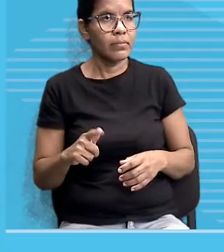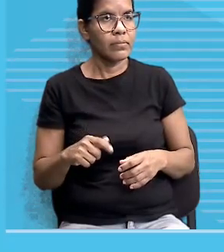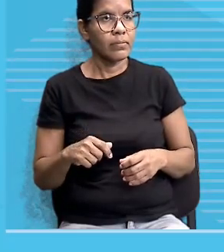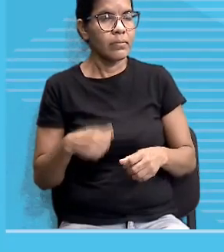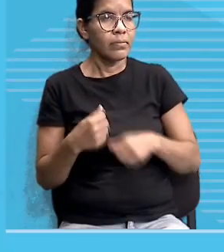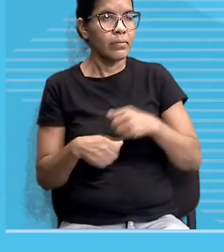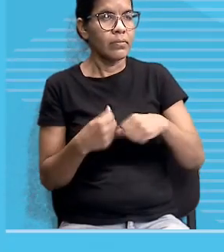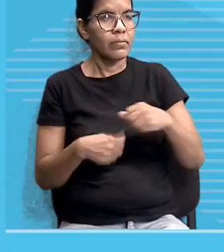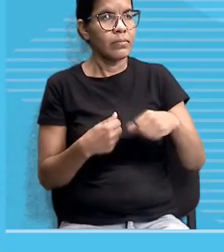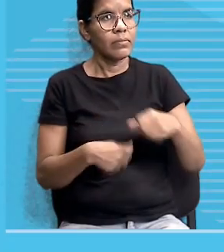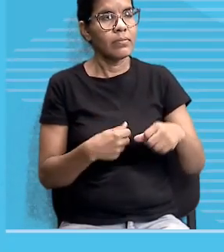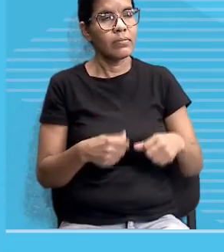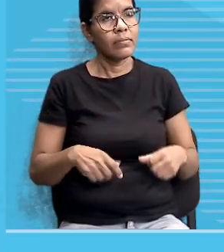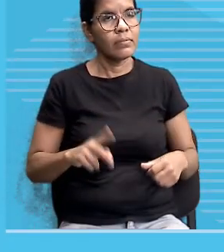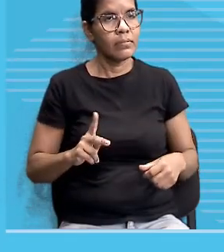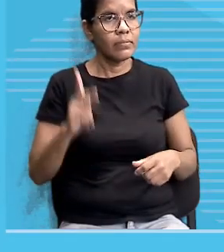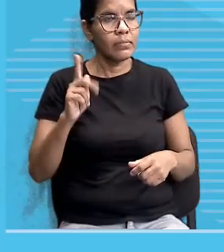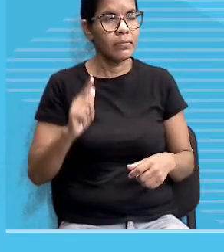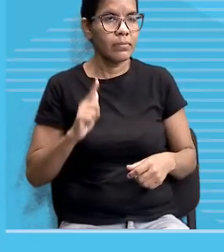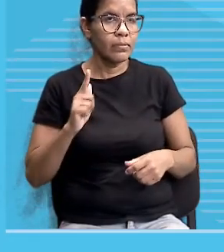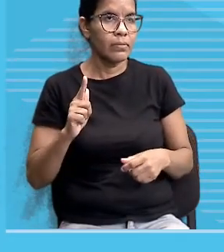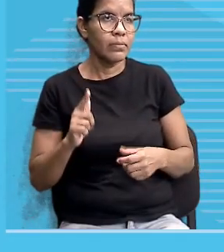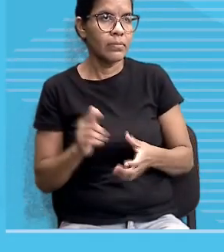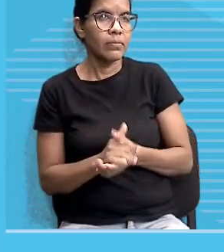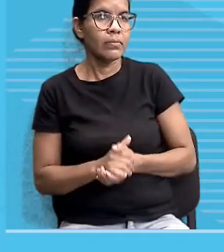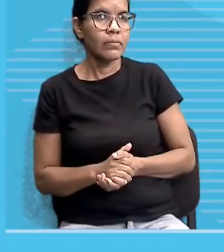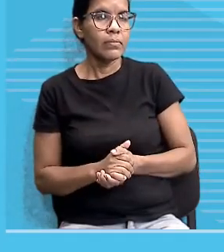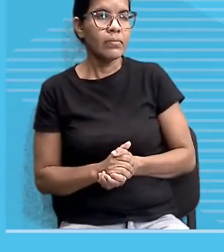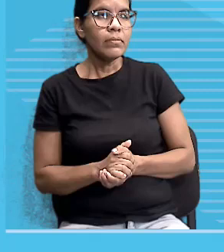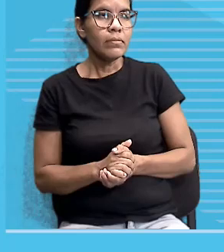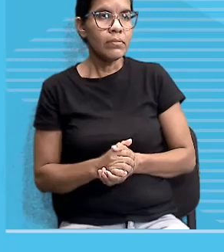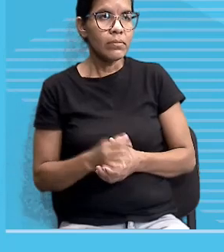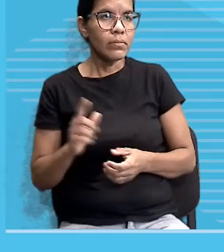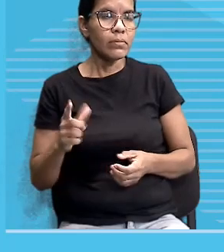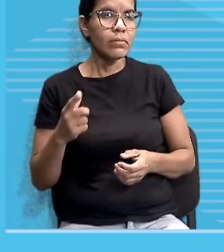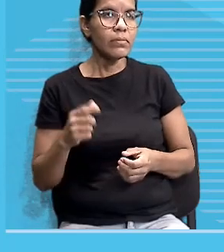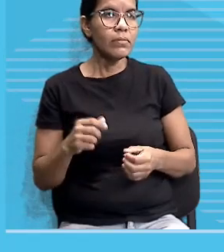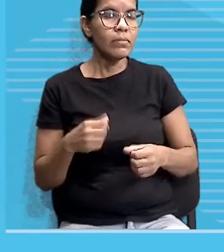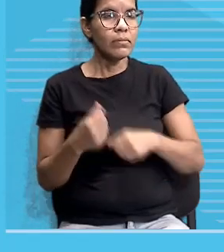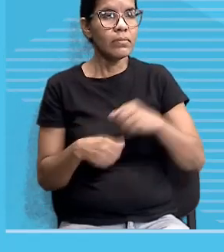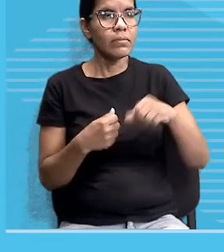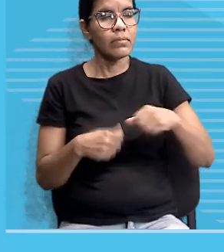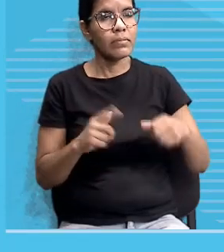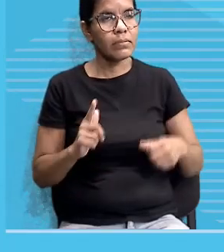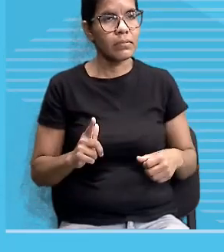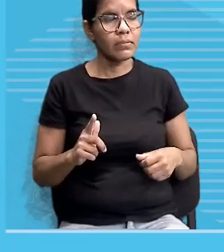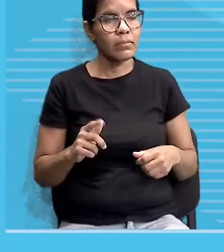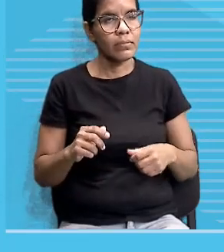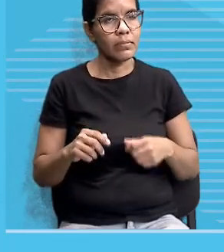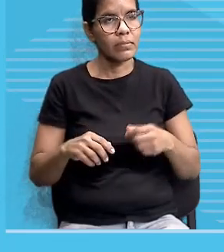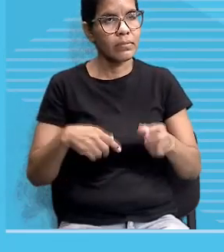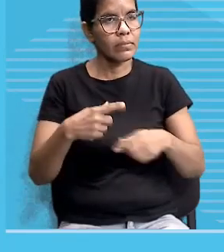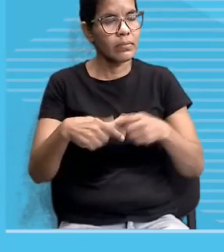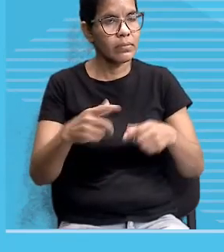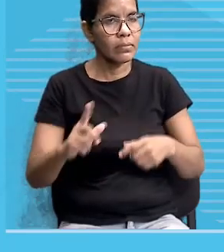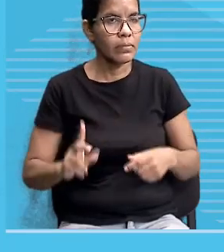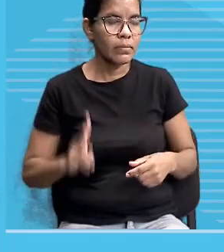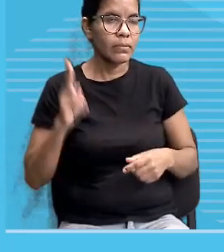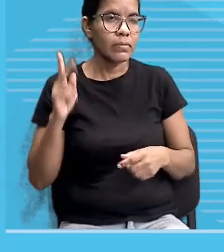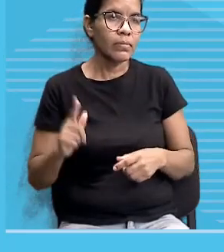e transformar em quilograma quando eu mudo do grama para kilograma